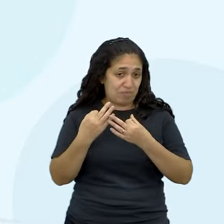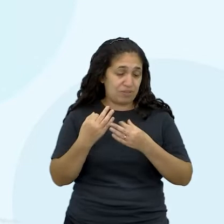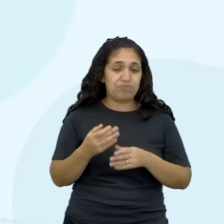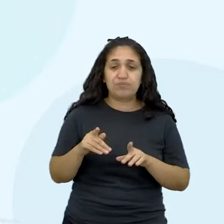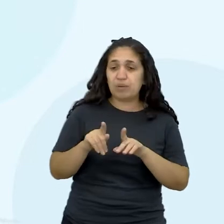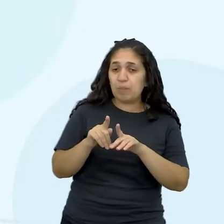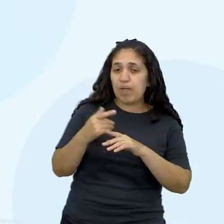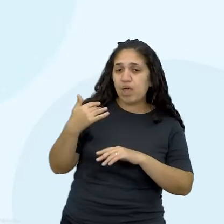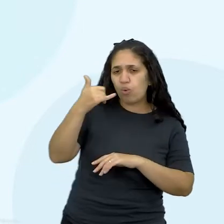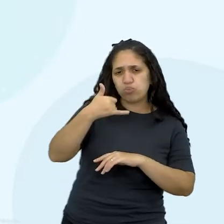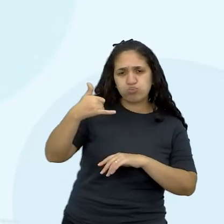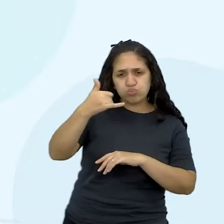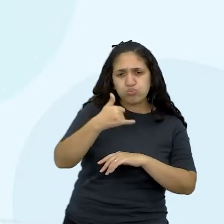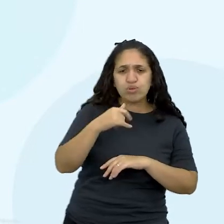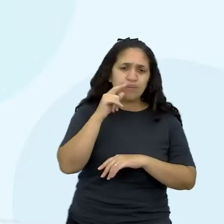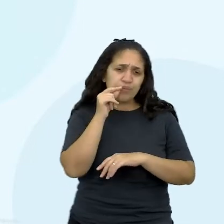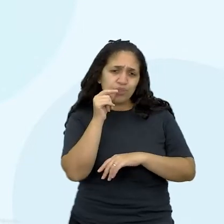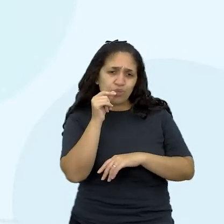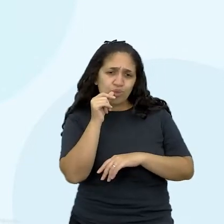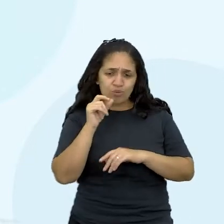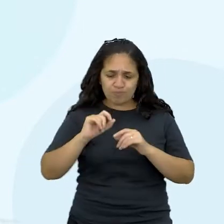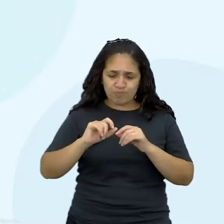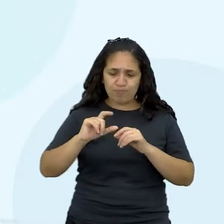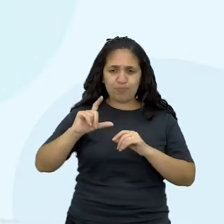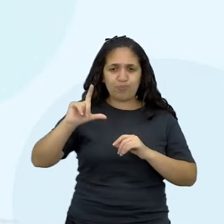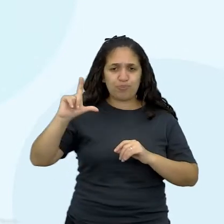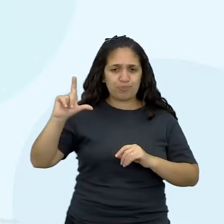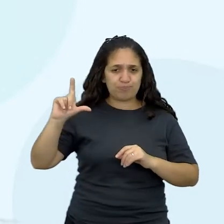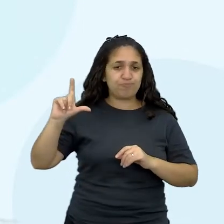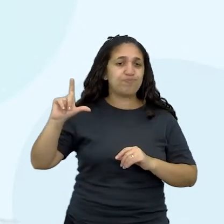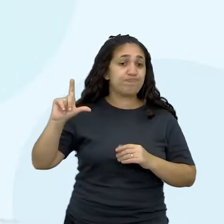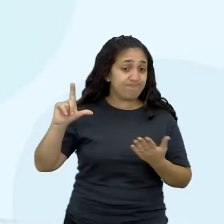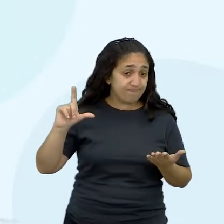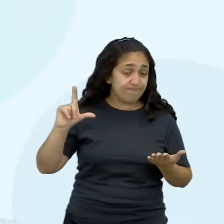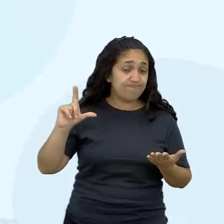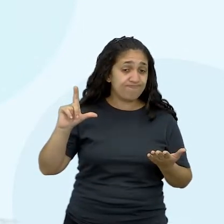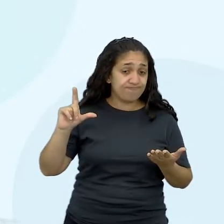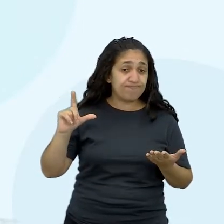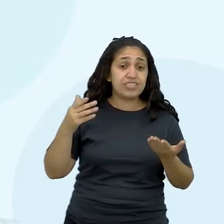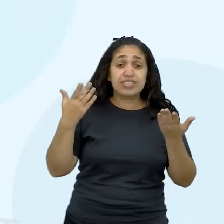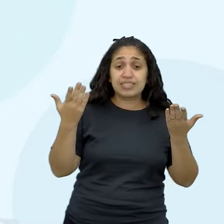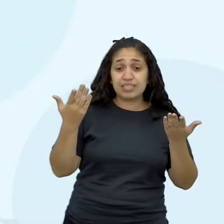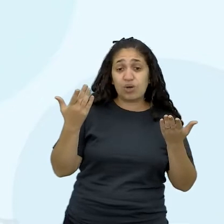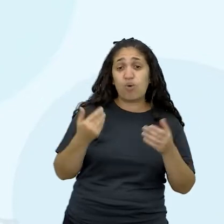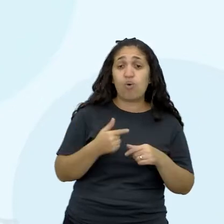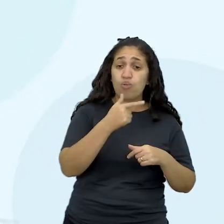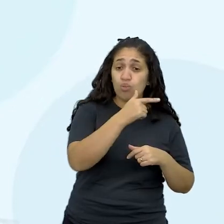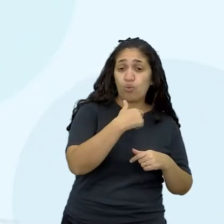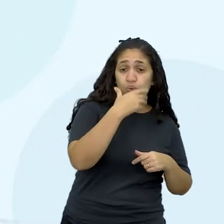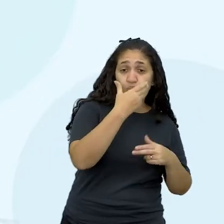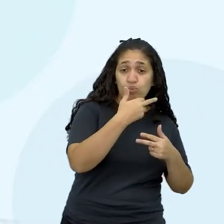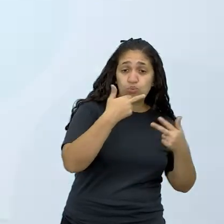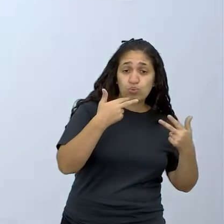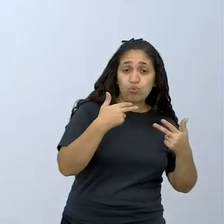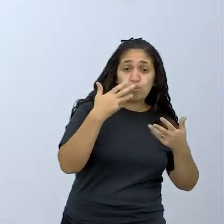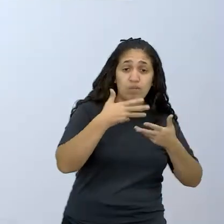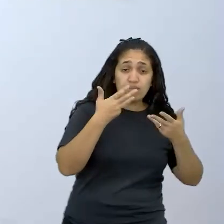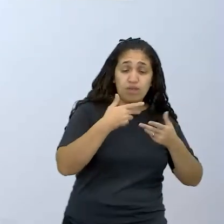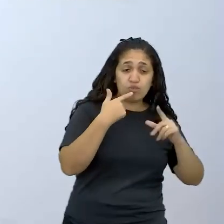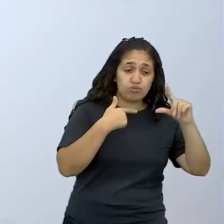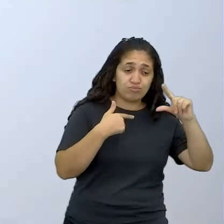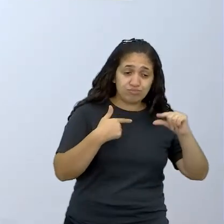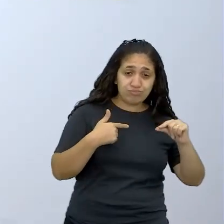processados, gorduras e sal. E isso fez com que a gente tivesse uma queda na questão da